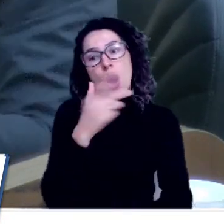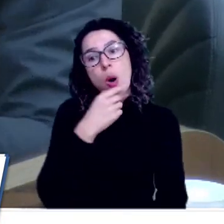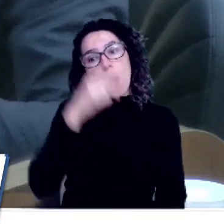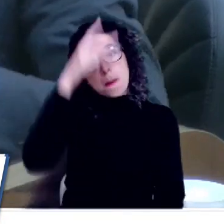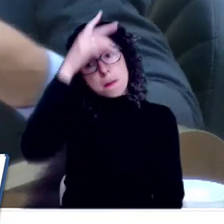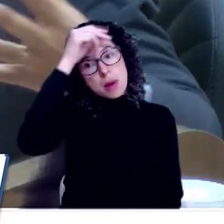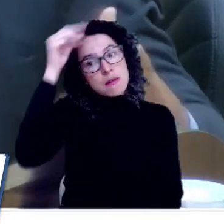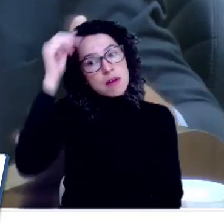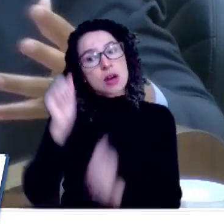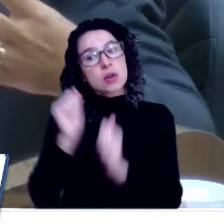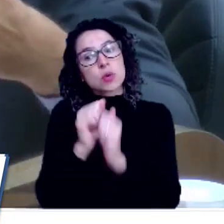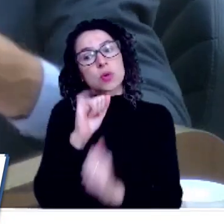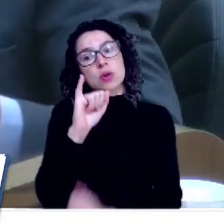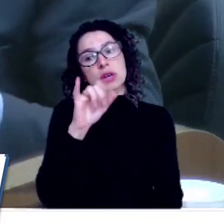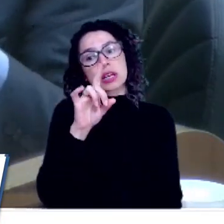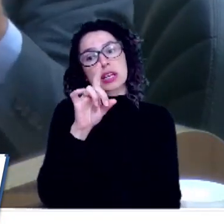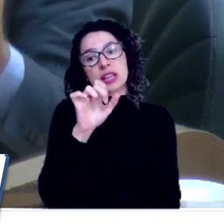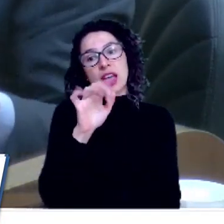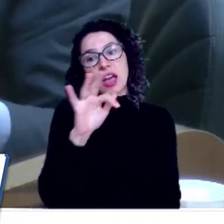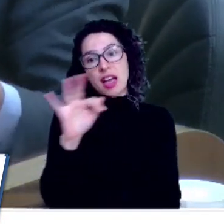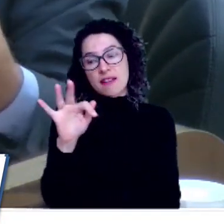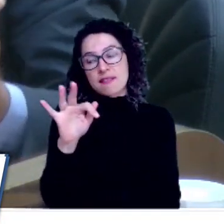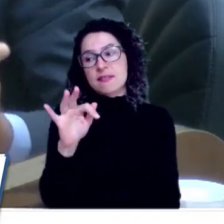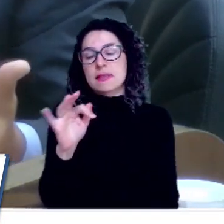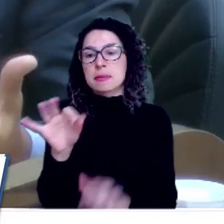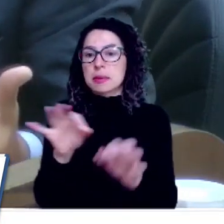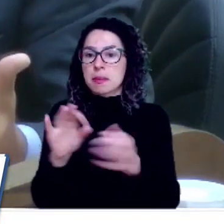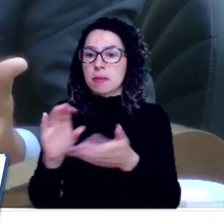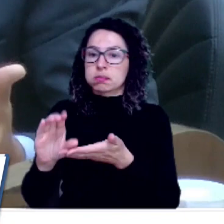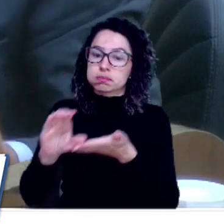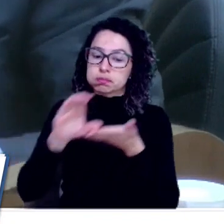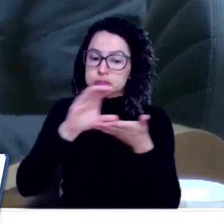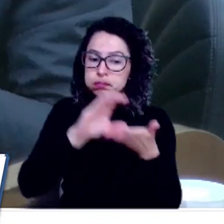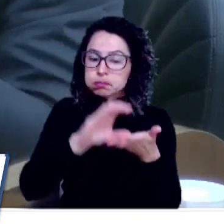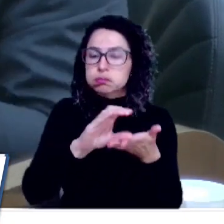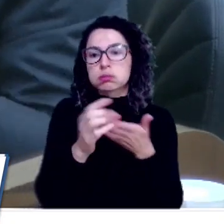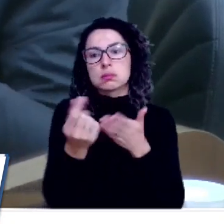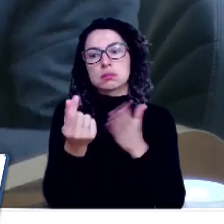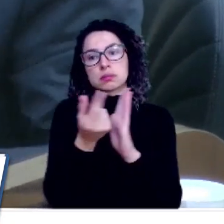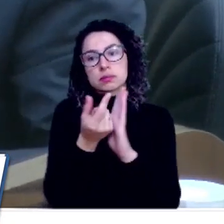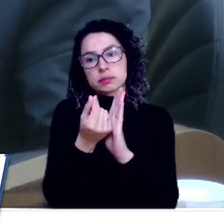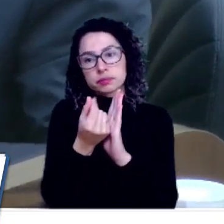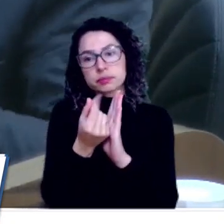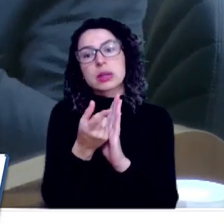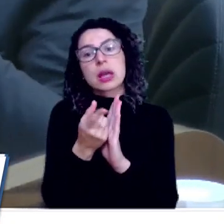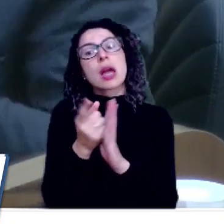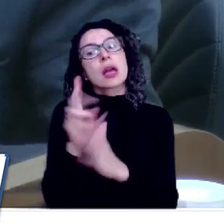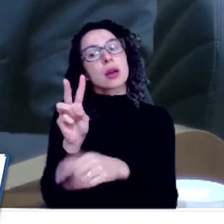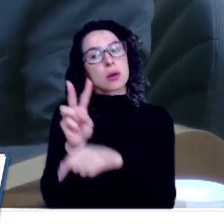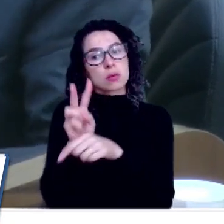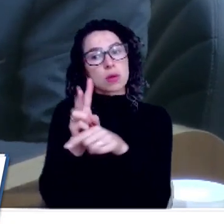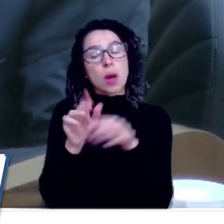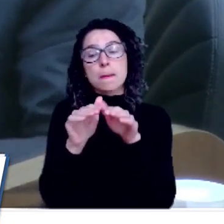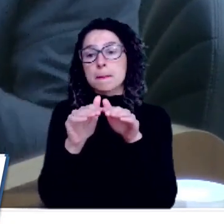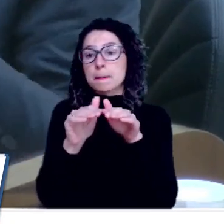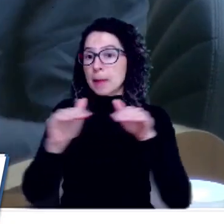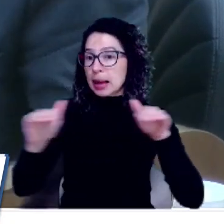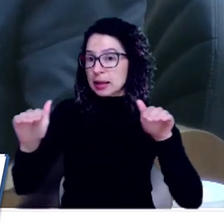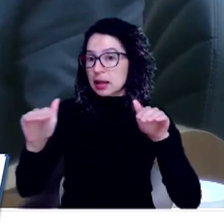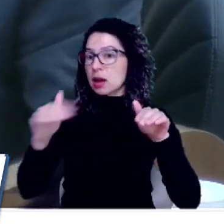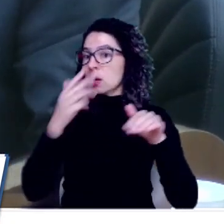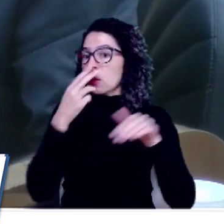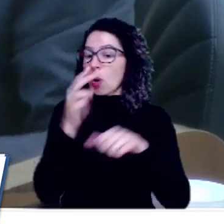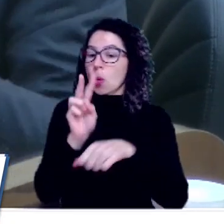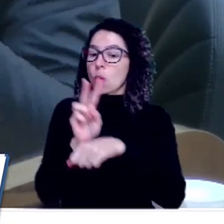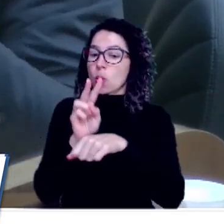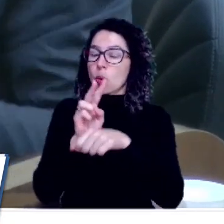Indef, arrumar subsídio, arrumar questões financeiras e moralizar essa questão da proteção de ponto de